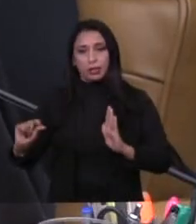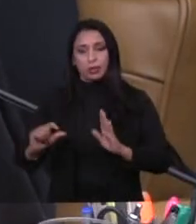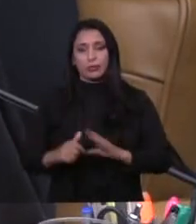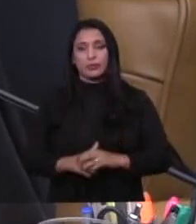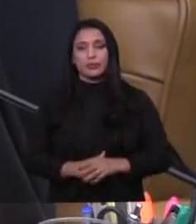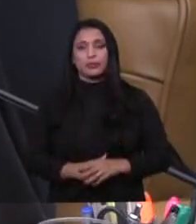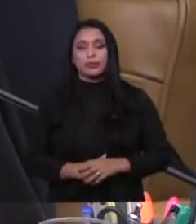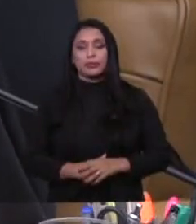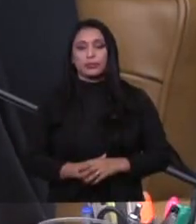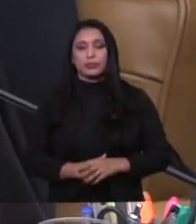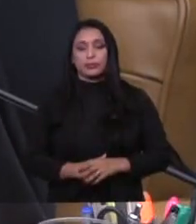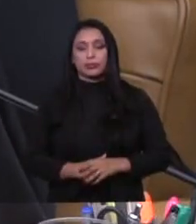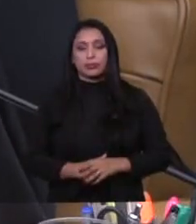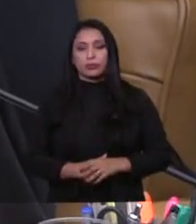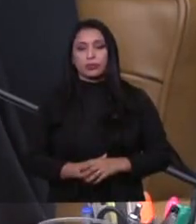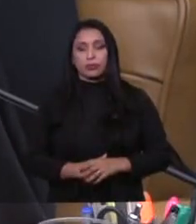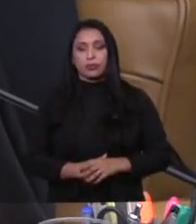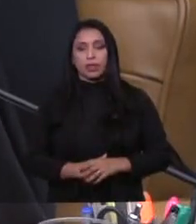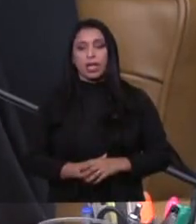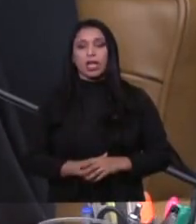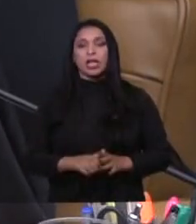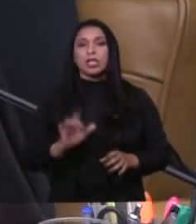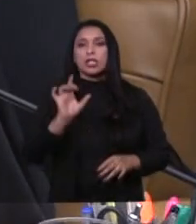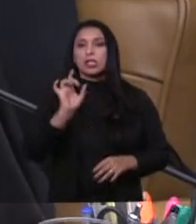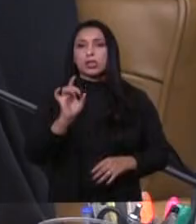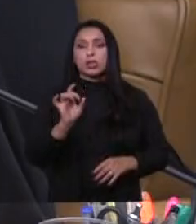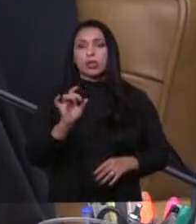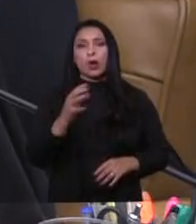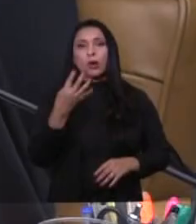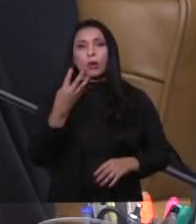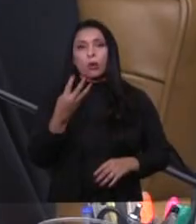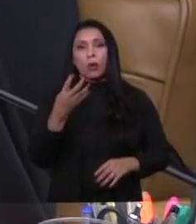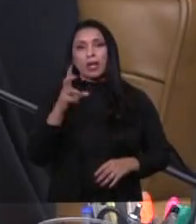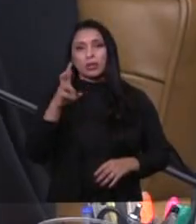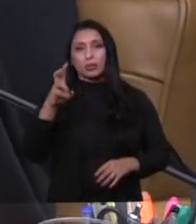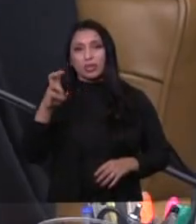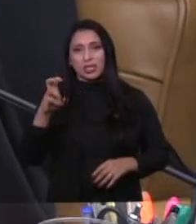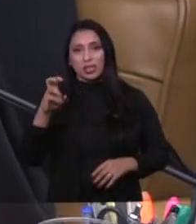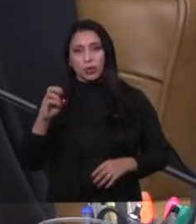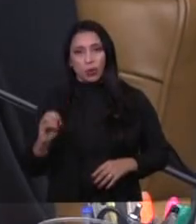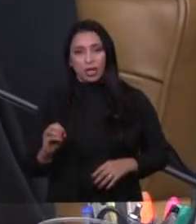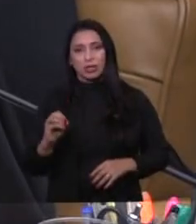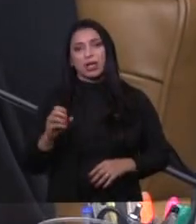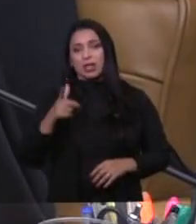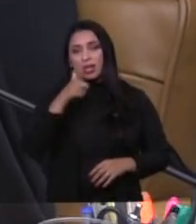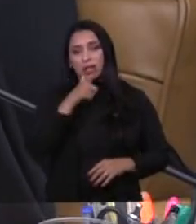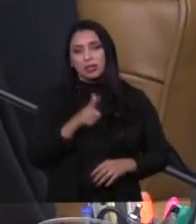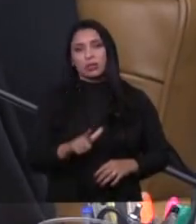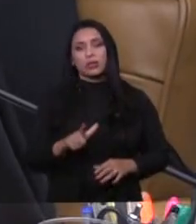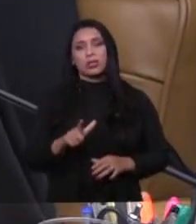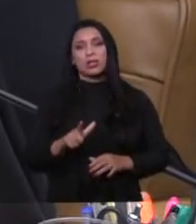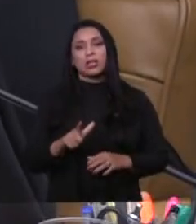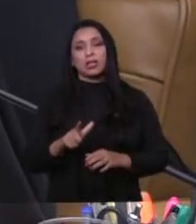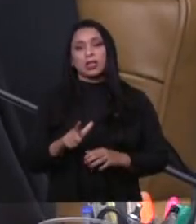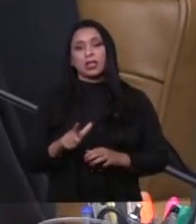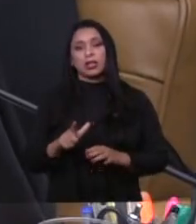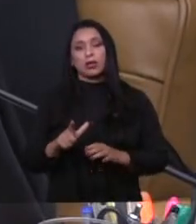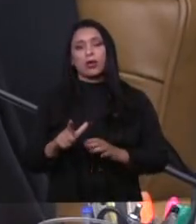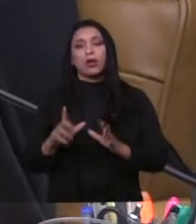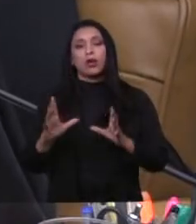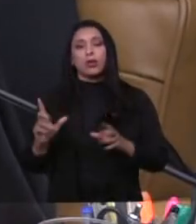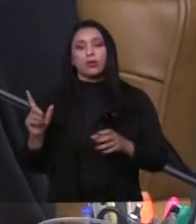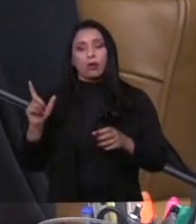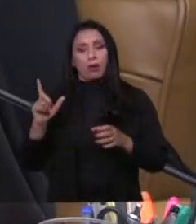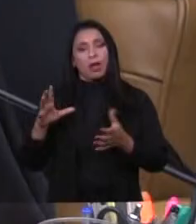Disse que a retomada do palácio se deu por volta das 16h50, mas havia N1 quem volta, o excelentíssimo atrás ali